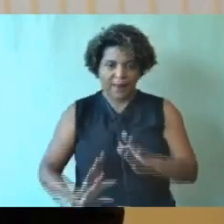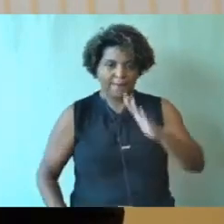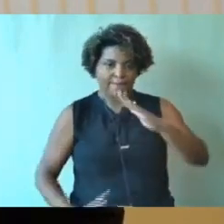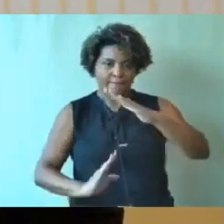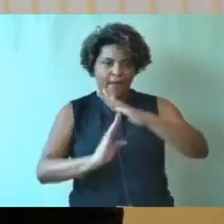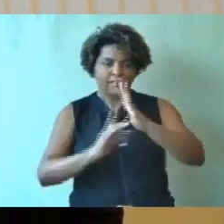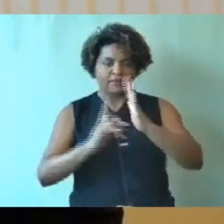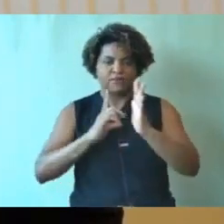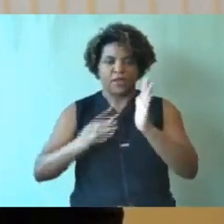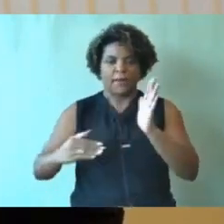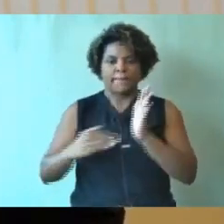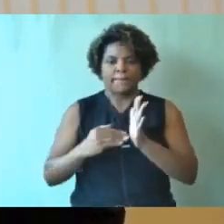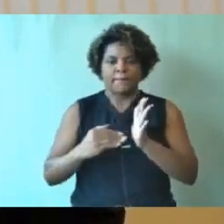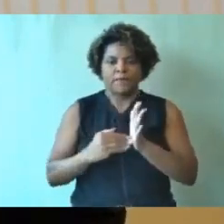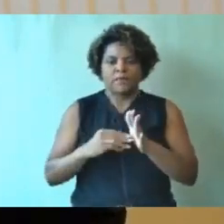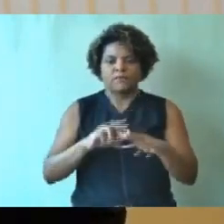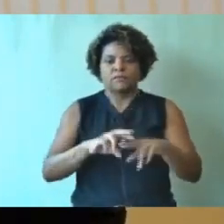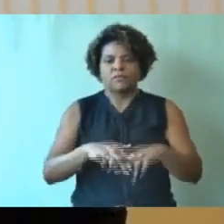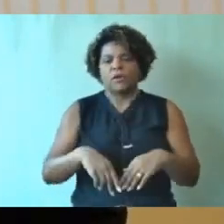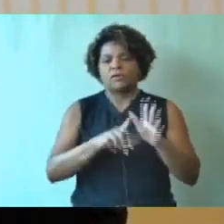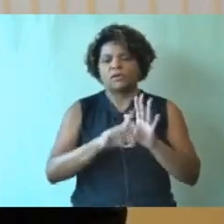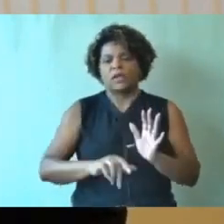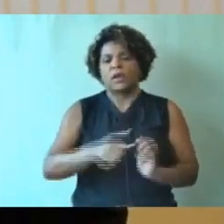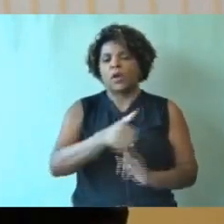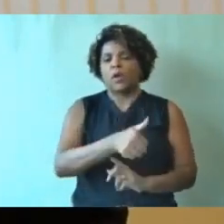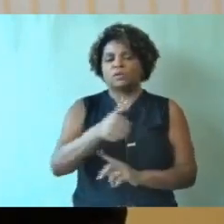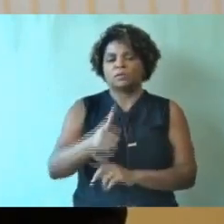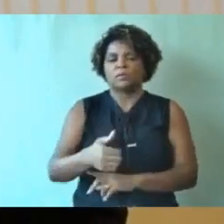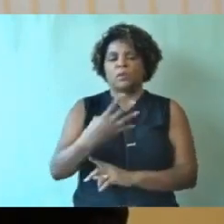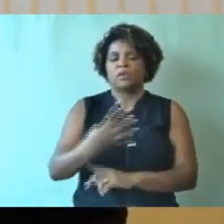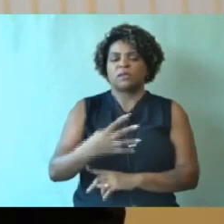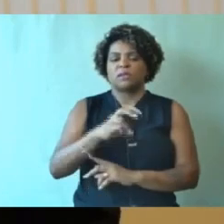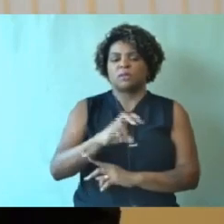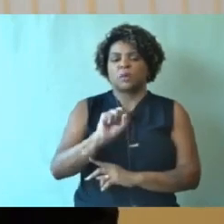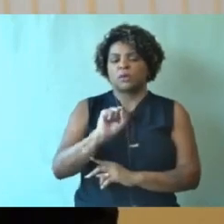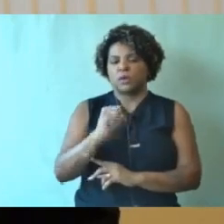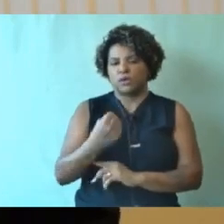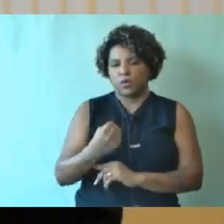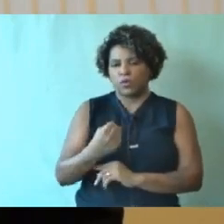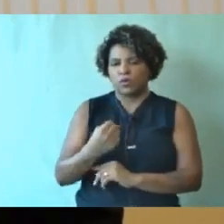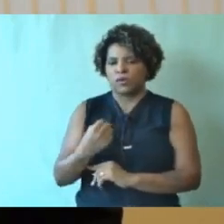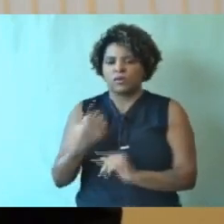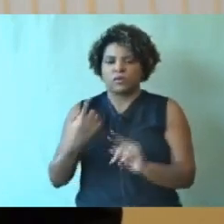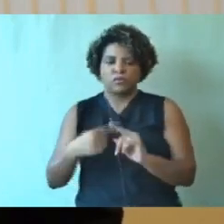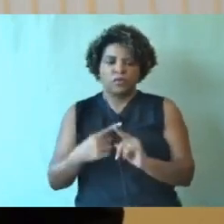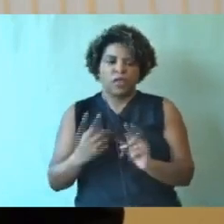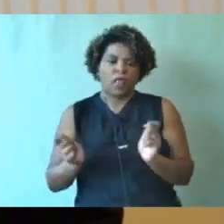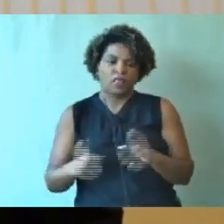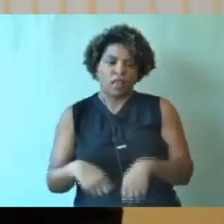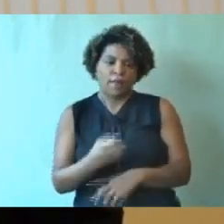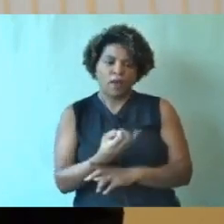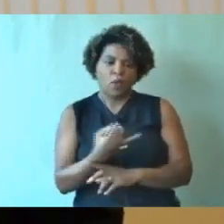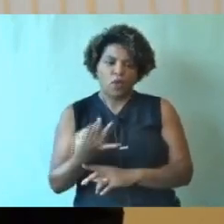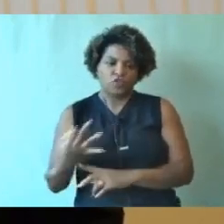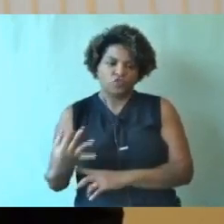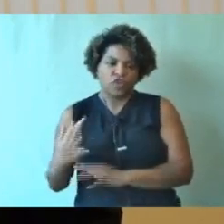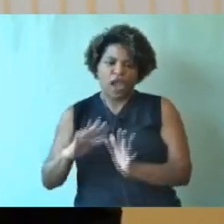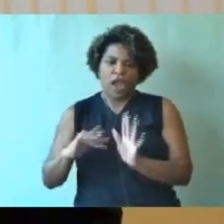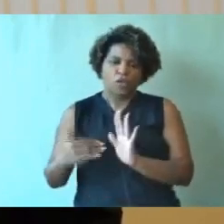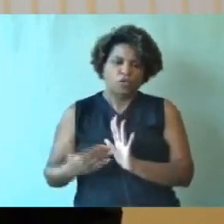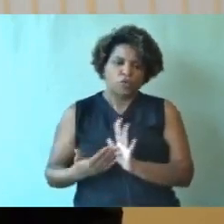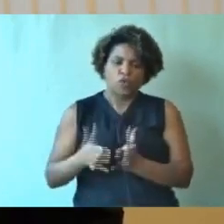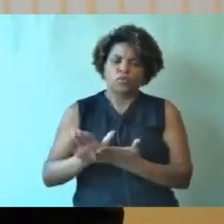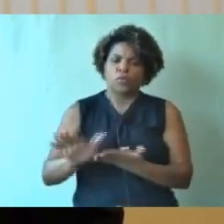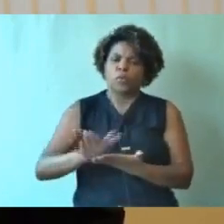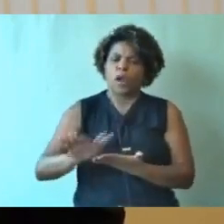lei 11.458, onde você tem condição de quantificar todo o consumo das empresas e